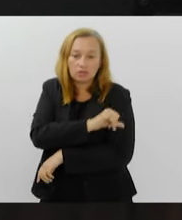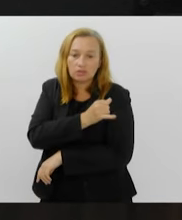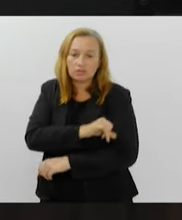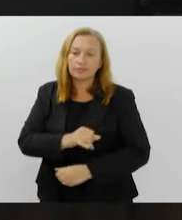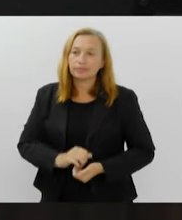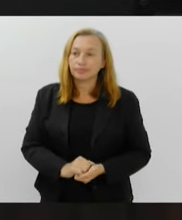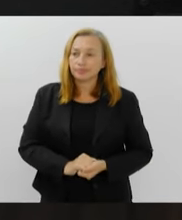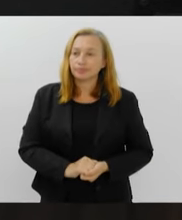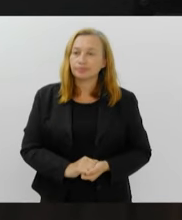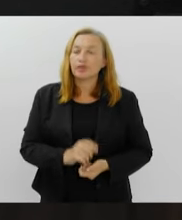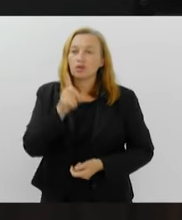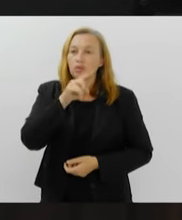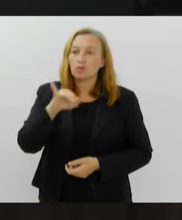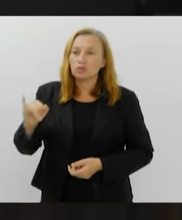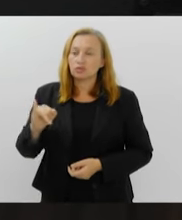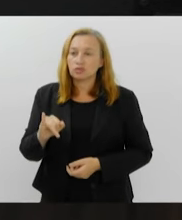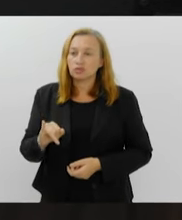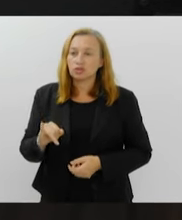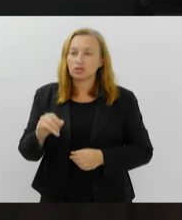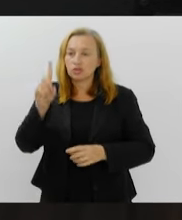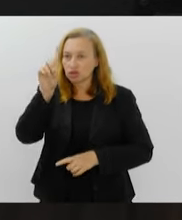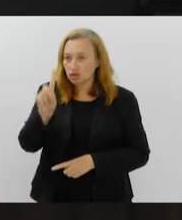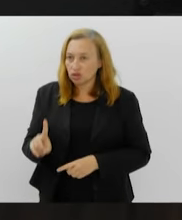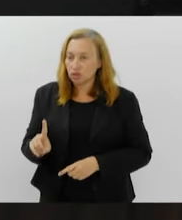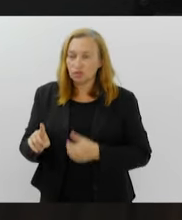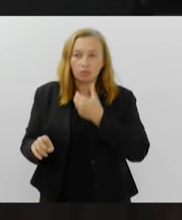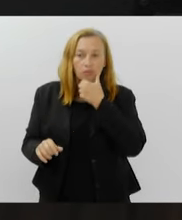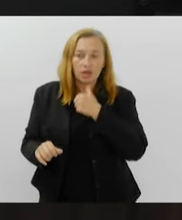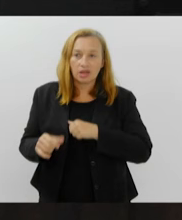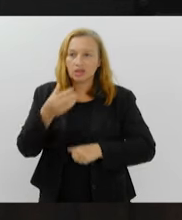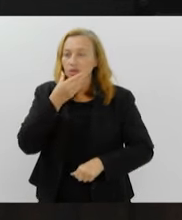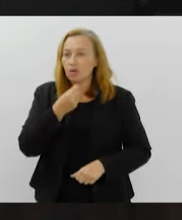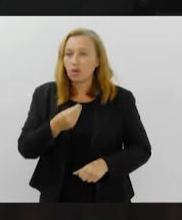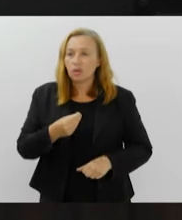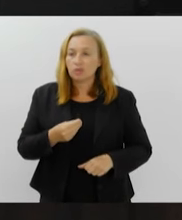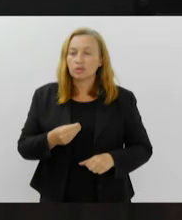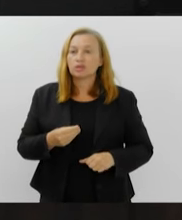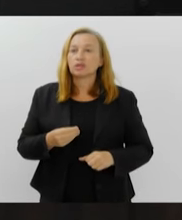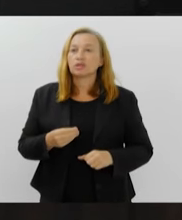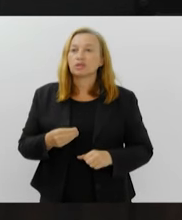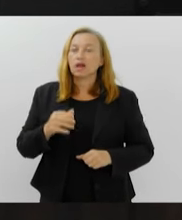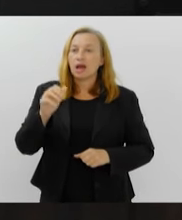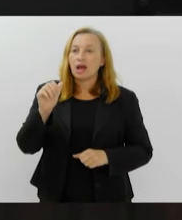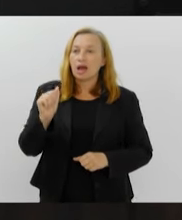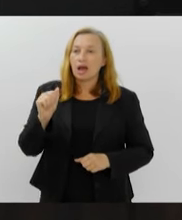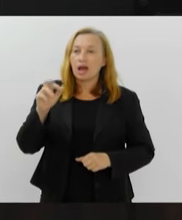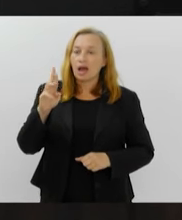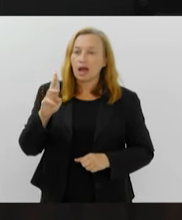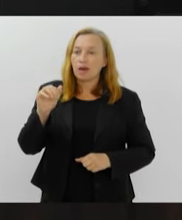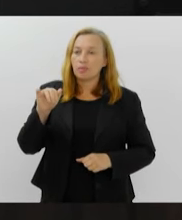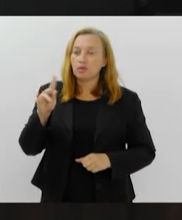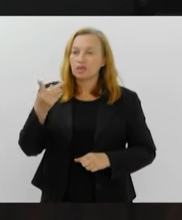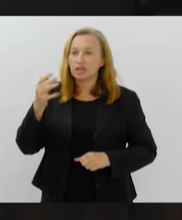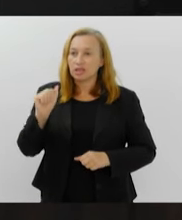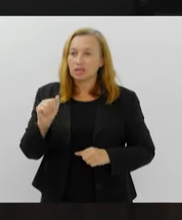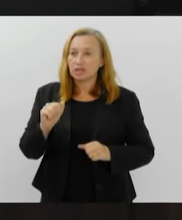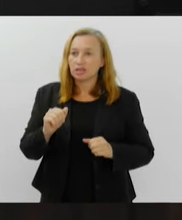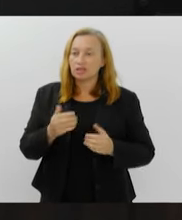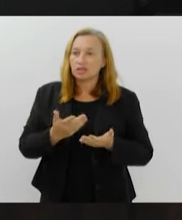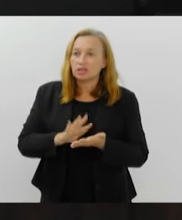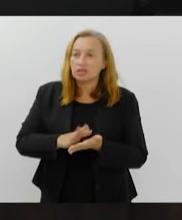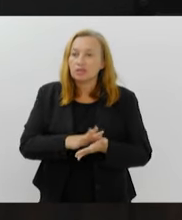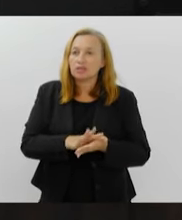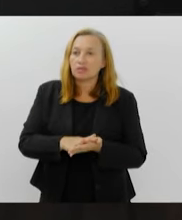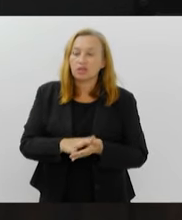de Janeiro o dia das diretoras e diretores de harmonia das escolas de samba em discussão não havendo Quem Queira